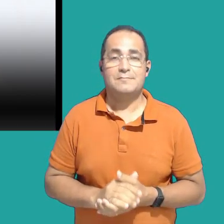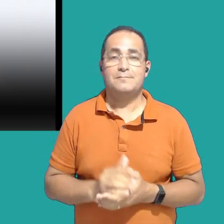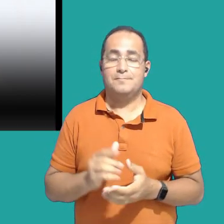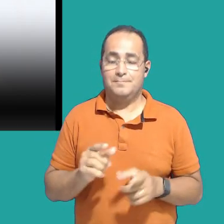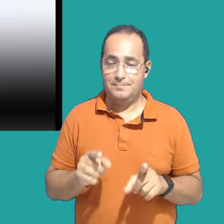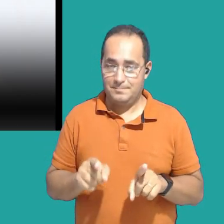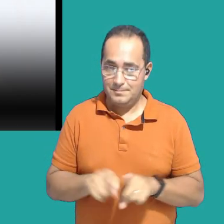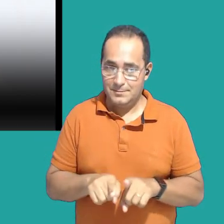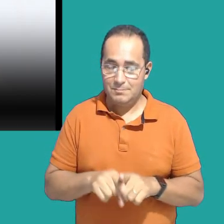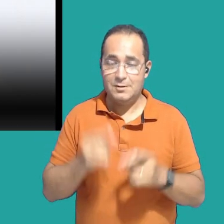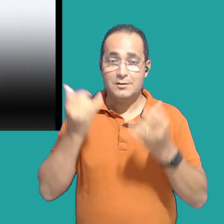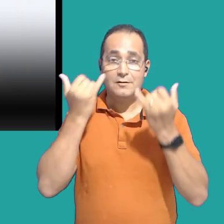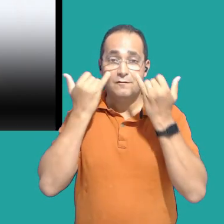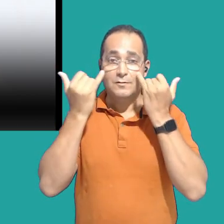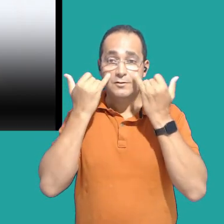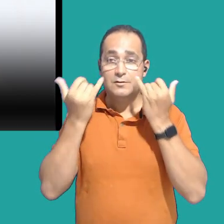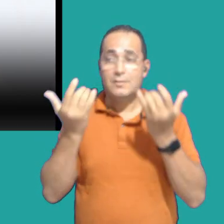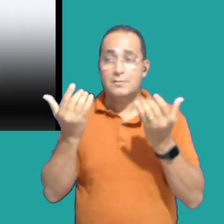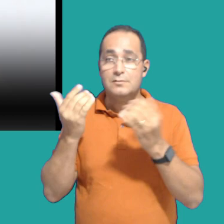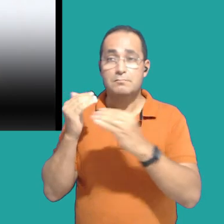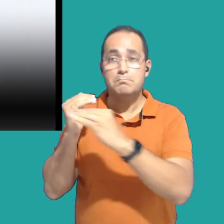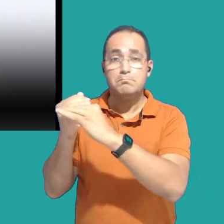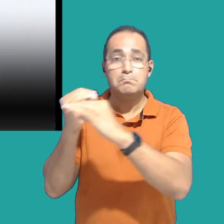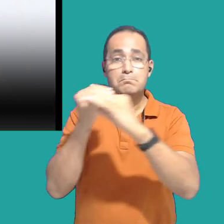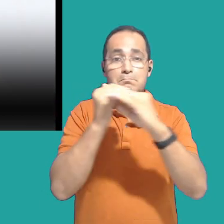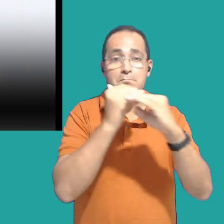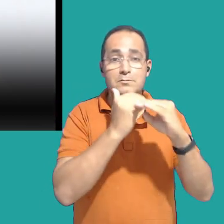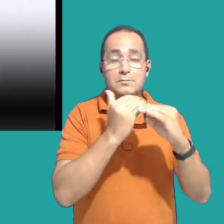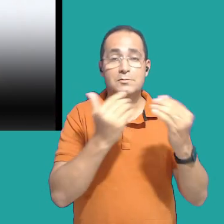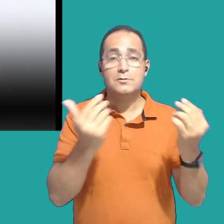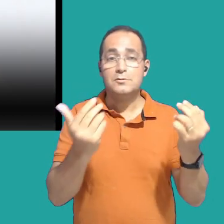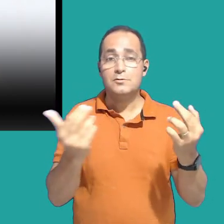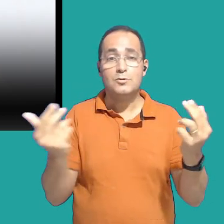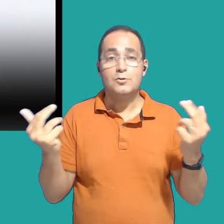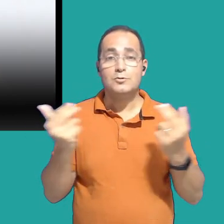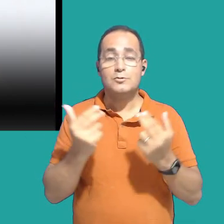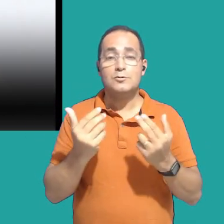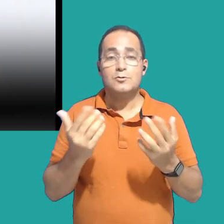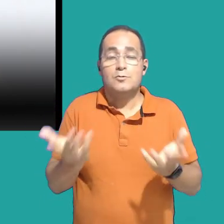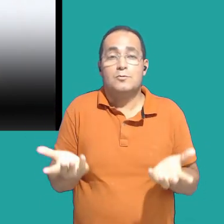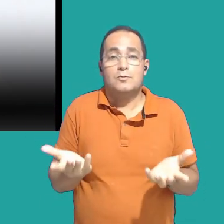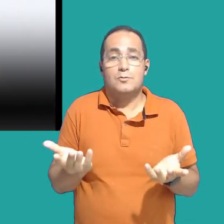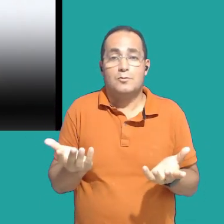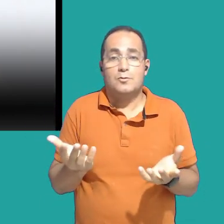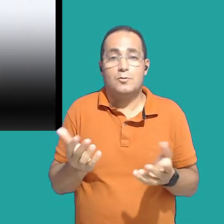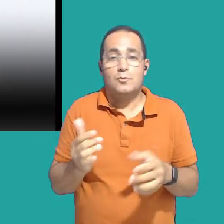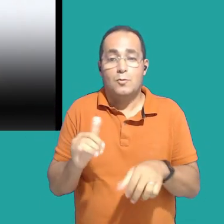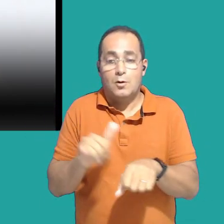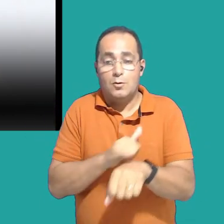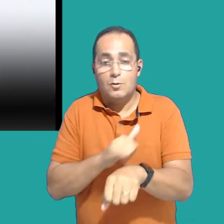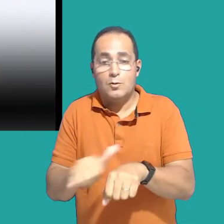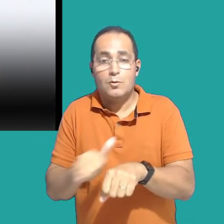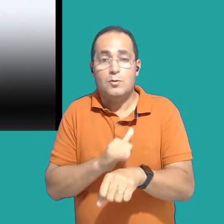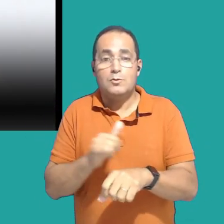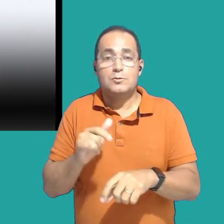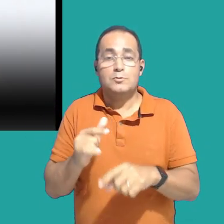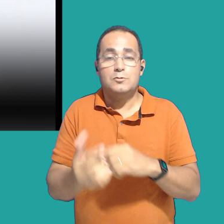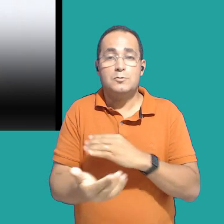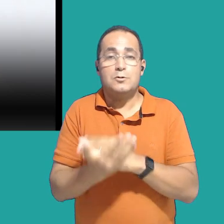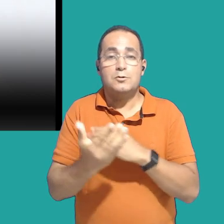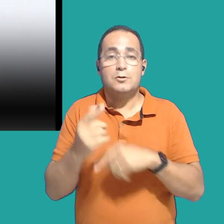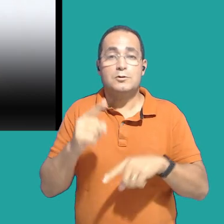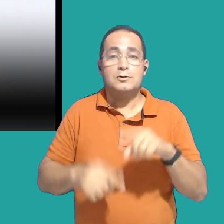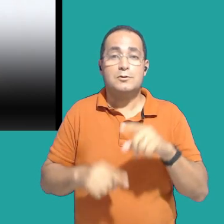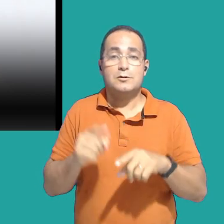eu também tenho um acesso à informação de modo equitativo? Qual é o recurso de